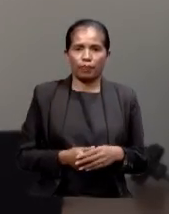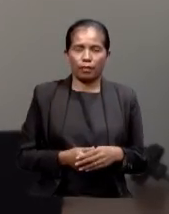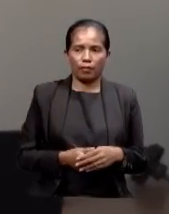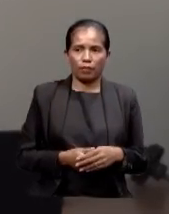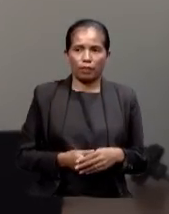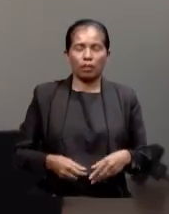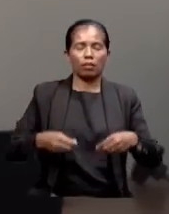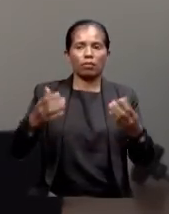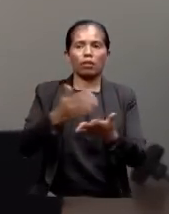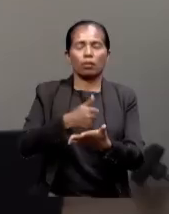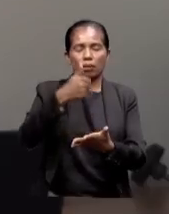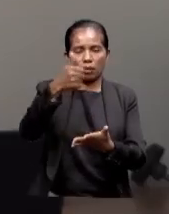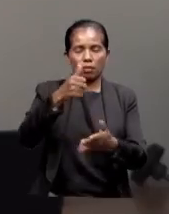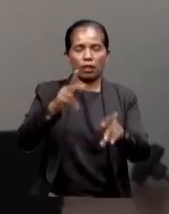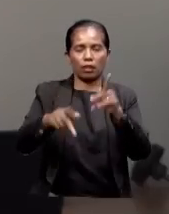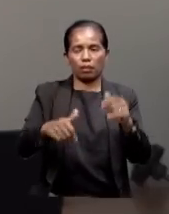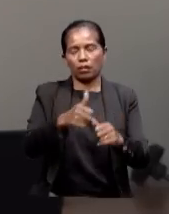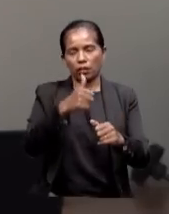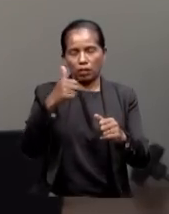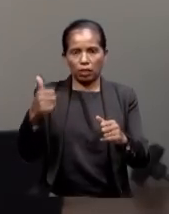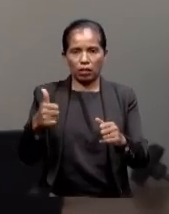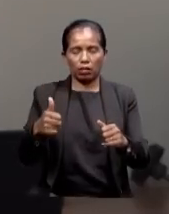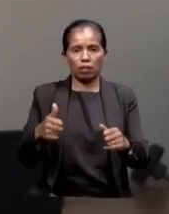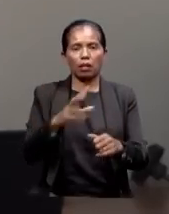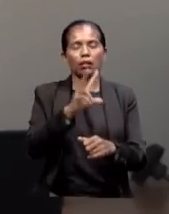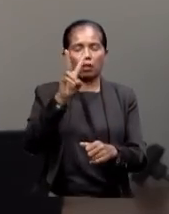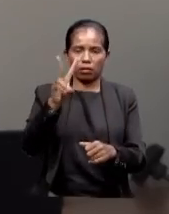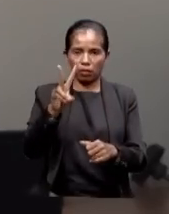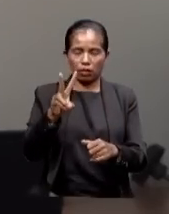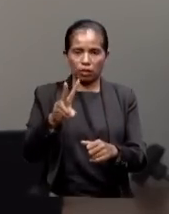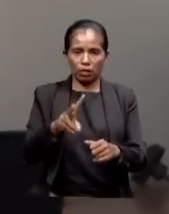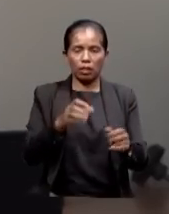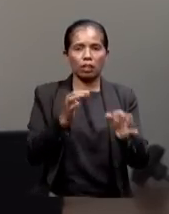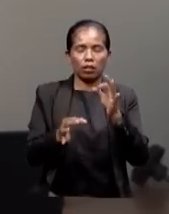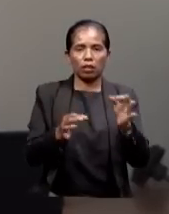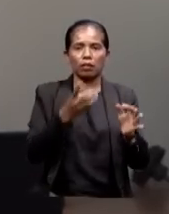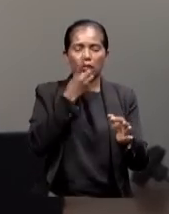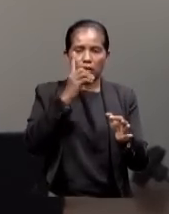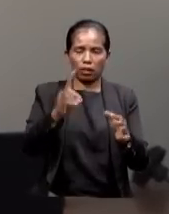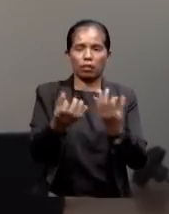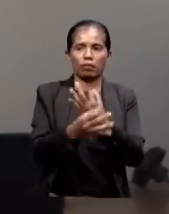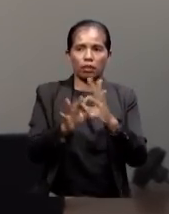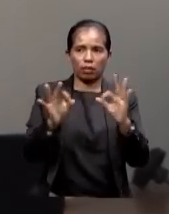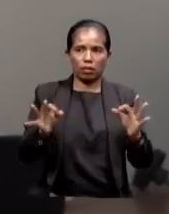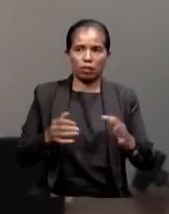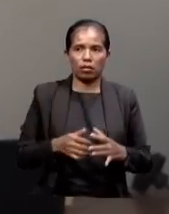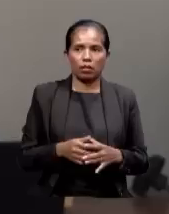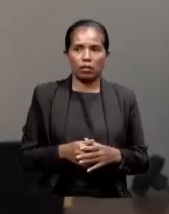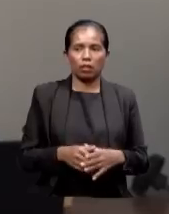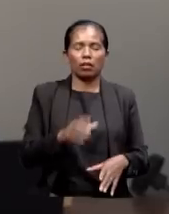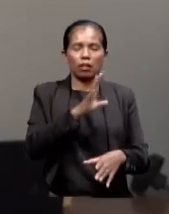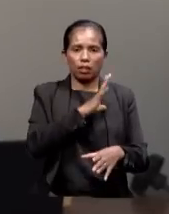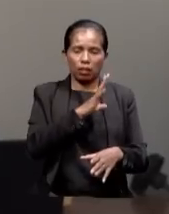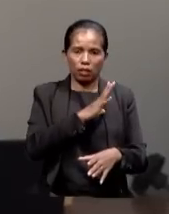Fomos na amba, parte zero. Então, parte rua. Se processo declarativo tem uma. Então, realidade de